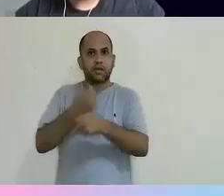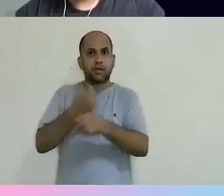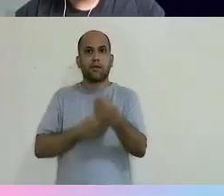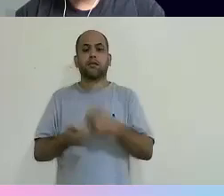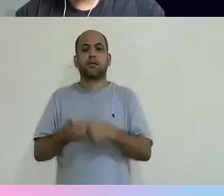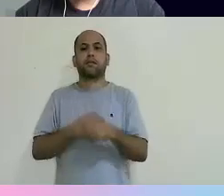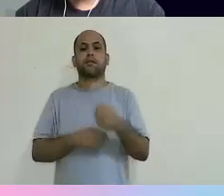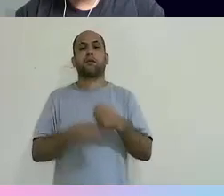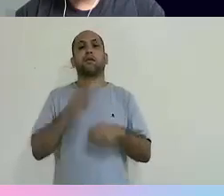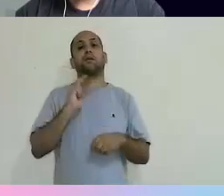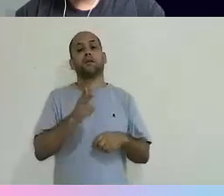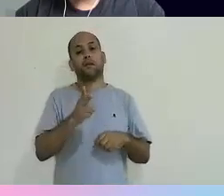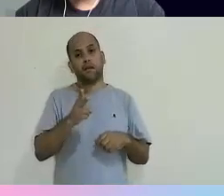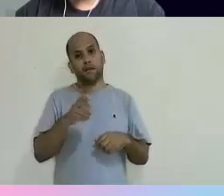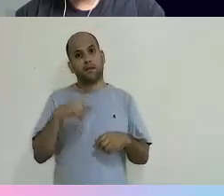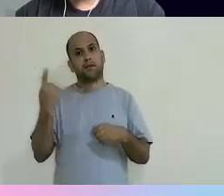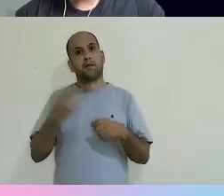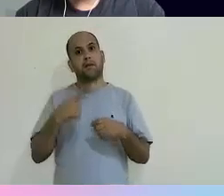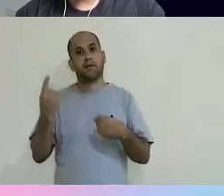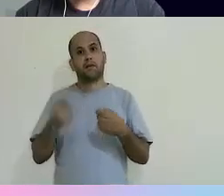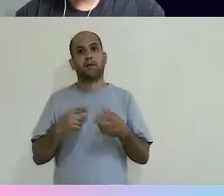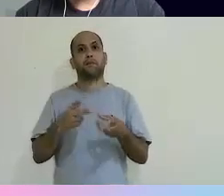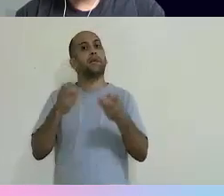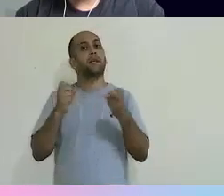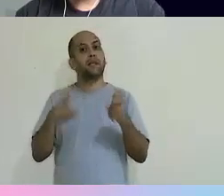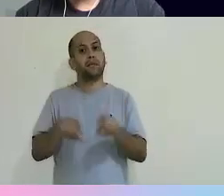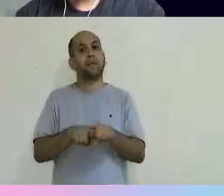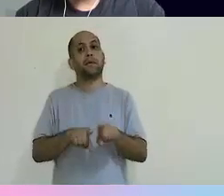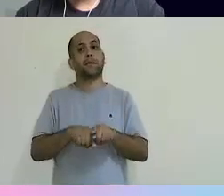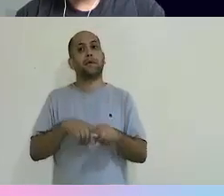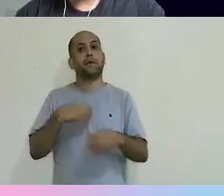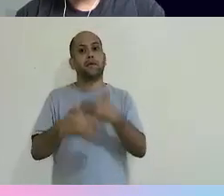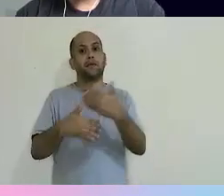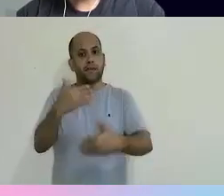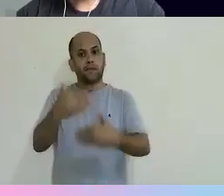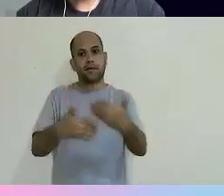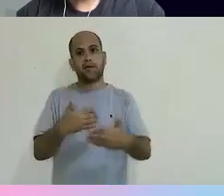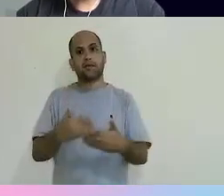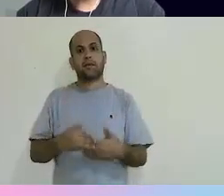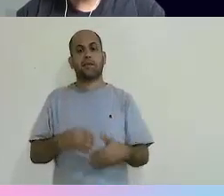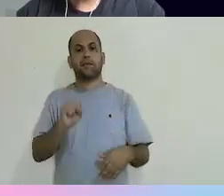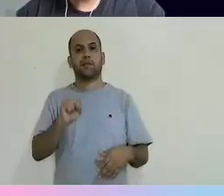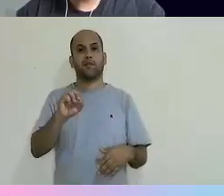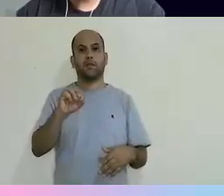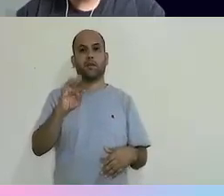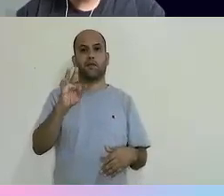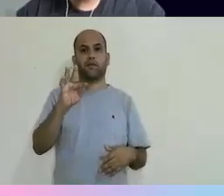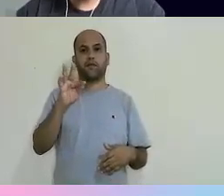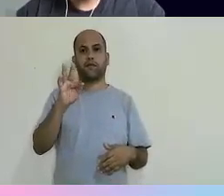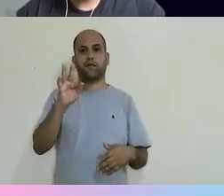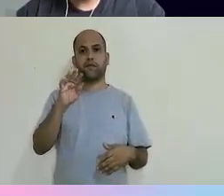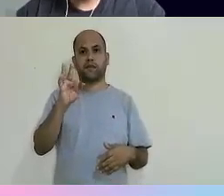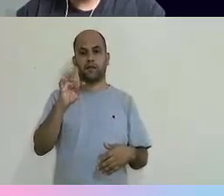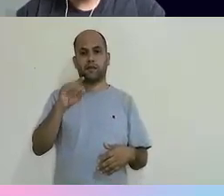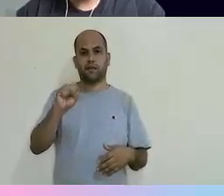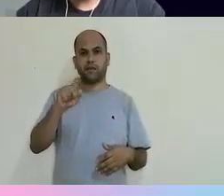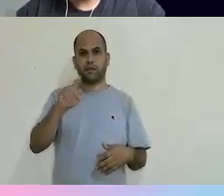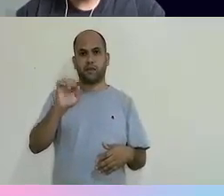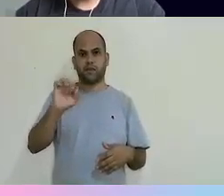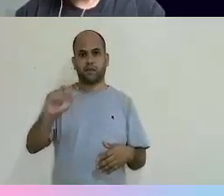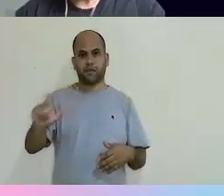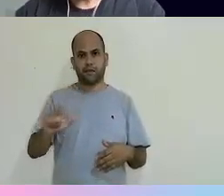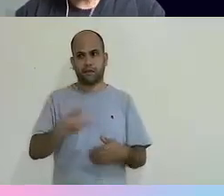Cada vez mais a gente vê a importância de desenvolver essas soft skills. Só queria complementar um pouquinho, tá,